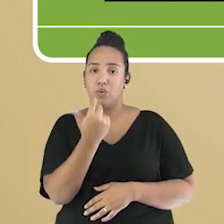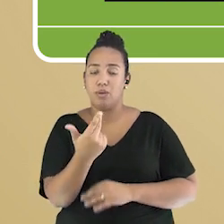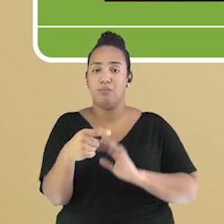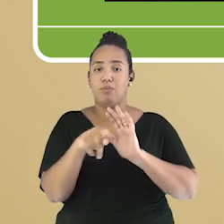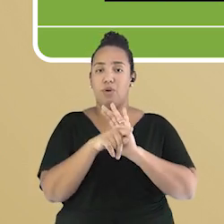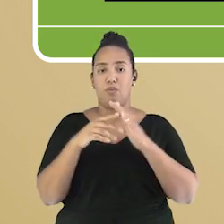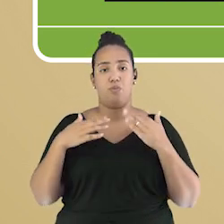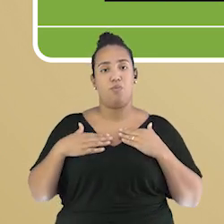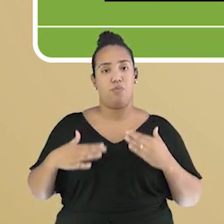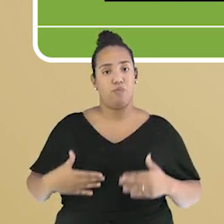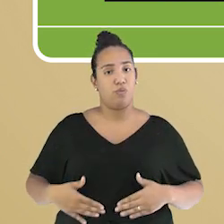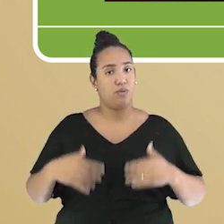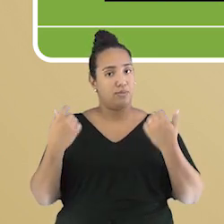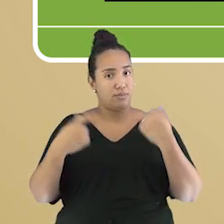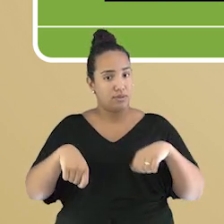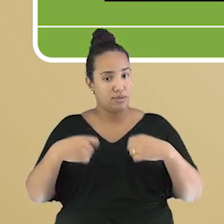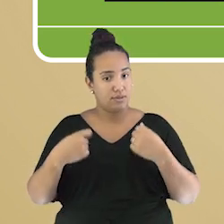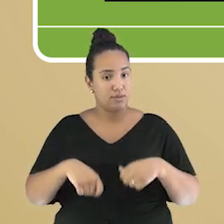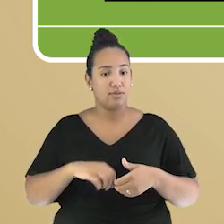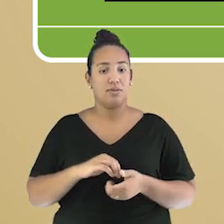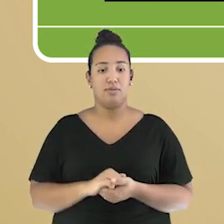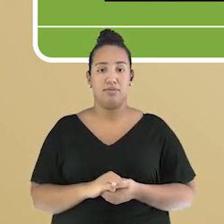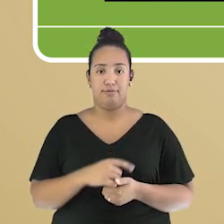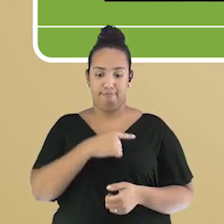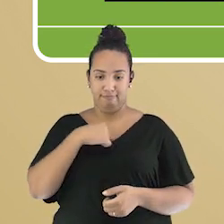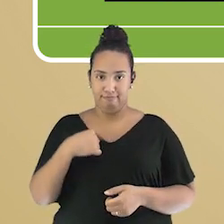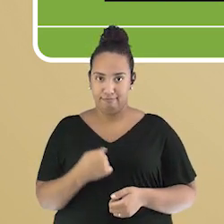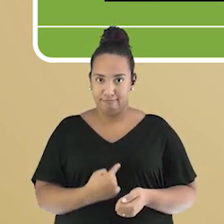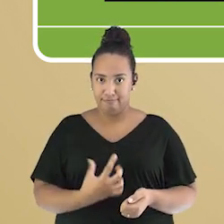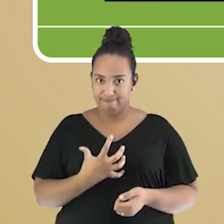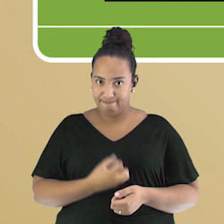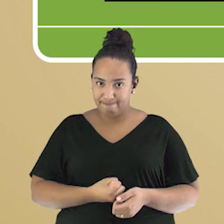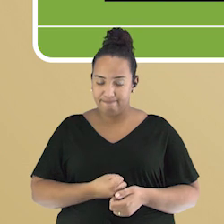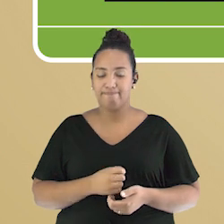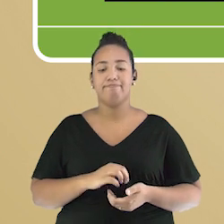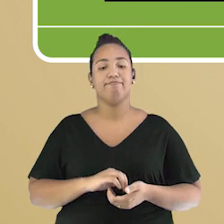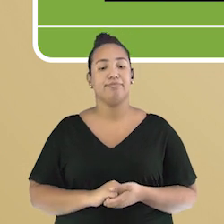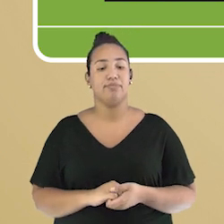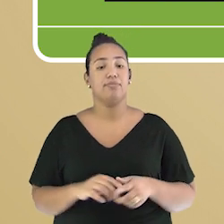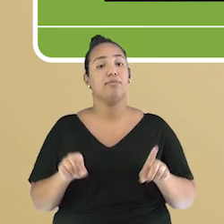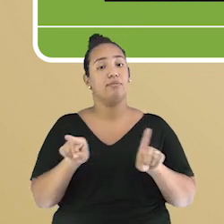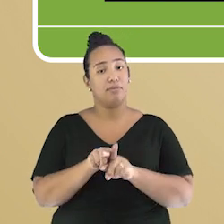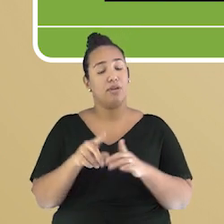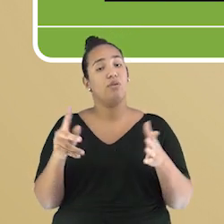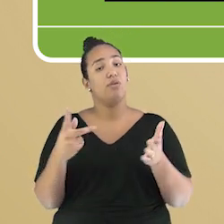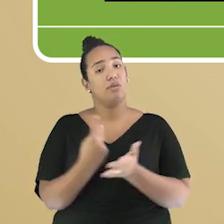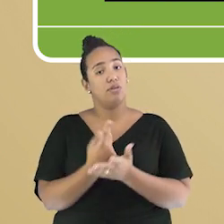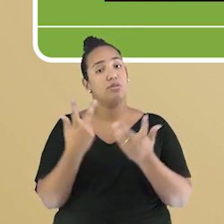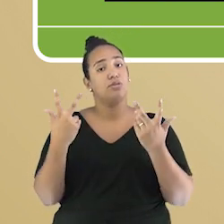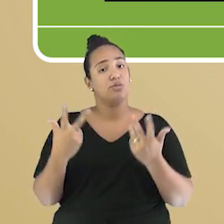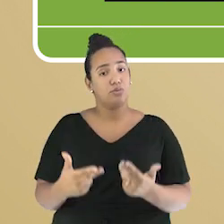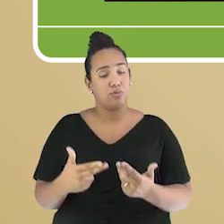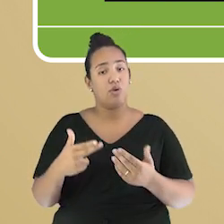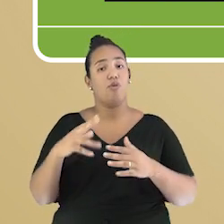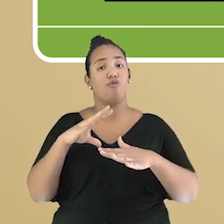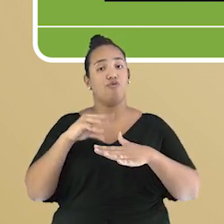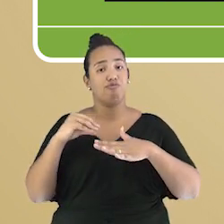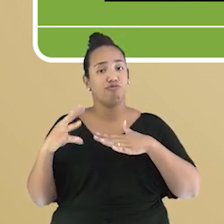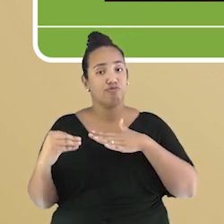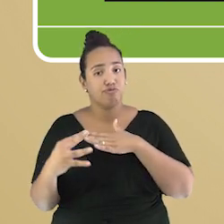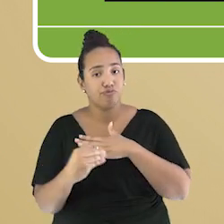organismo precisa, por meio do processo da digestão. O mesmo acontece com os fungos e bactérias.